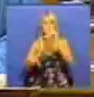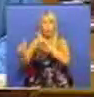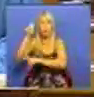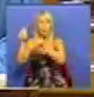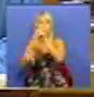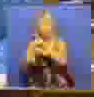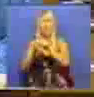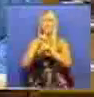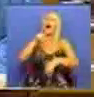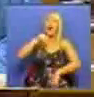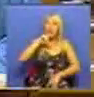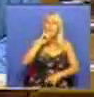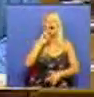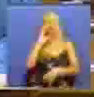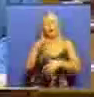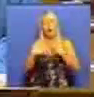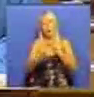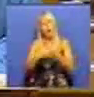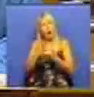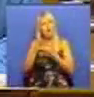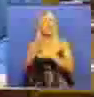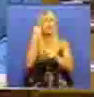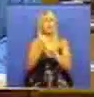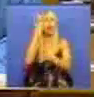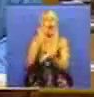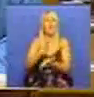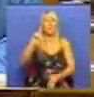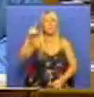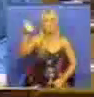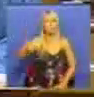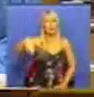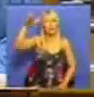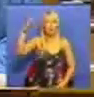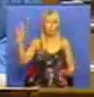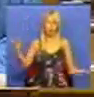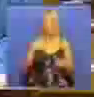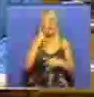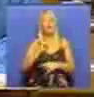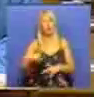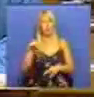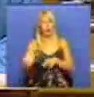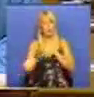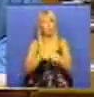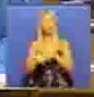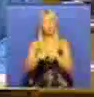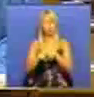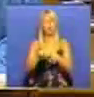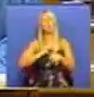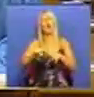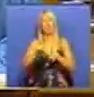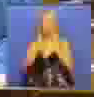trabalhar até aos 65 anos. É contra esta política antissocial que milhares de